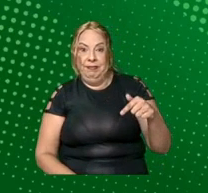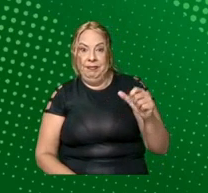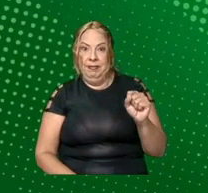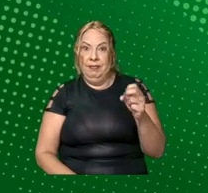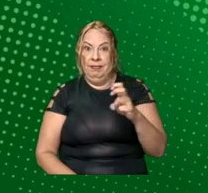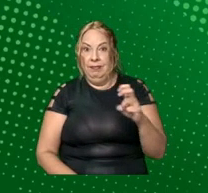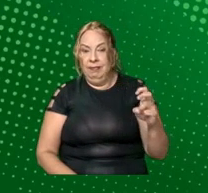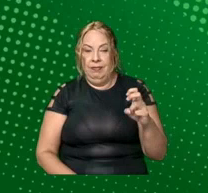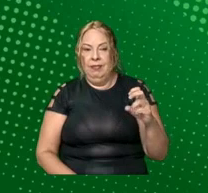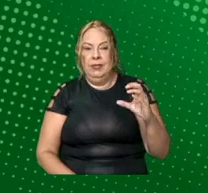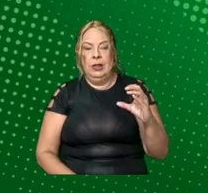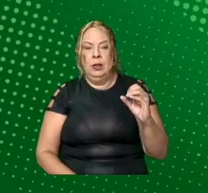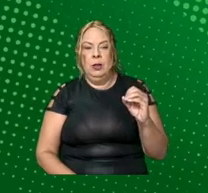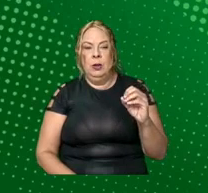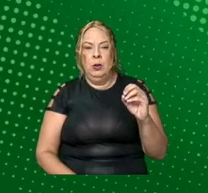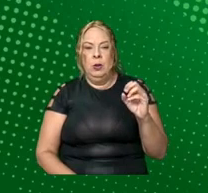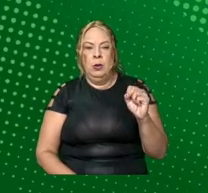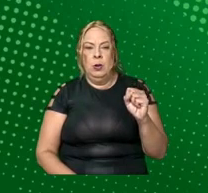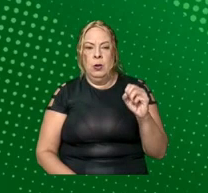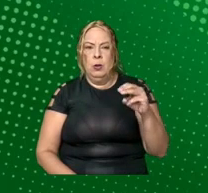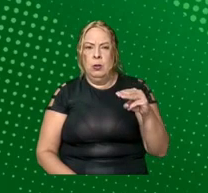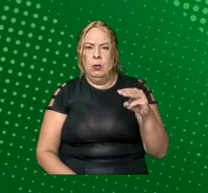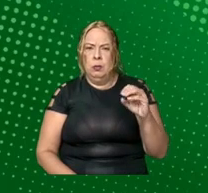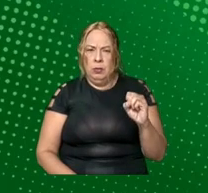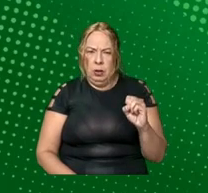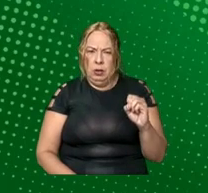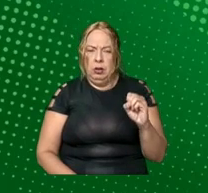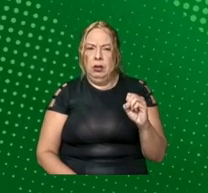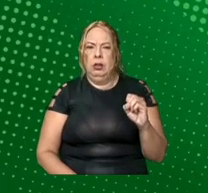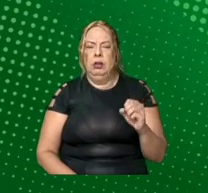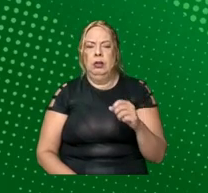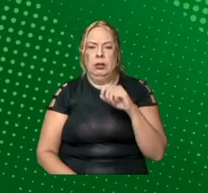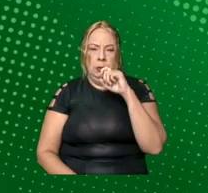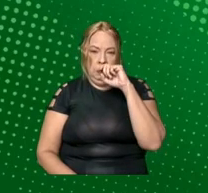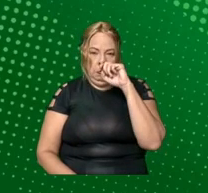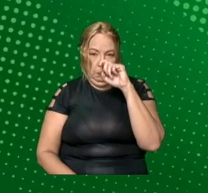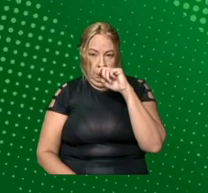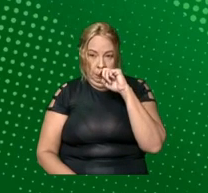de Aracaju, com Alice no G Barbosa, Francisco Porto, parabéns.